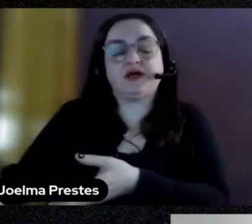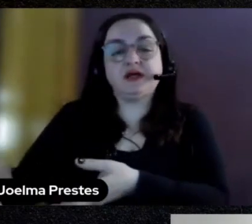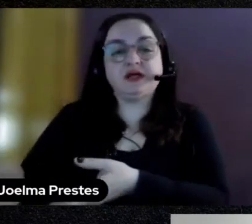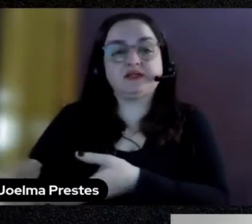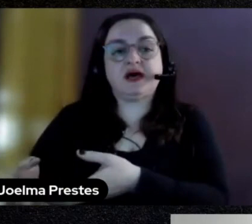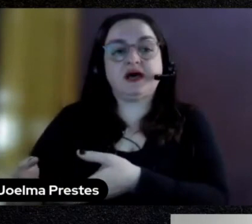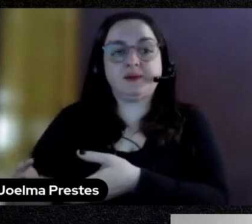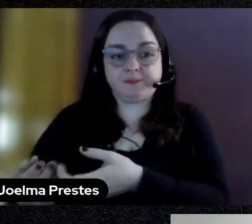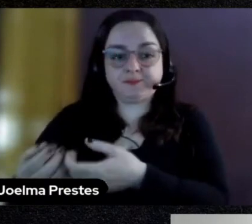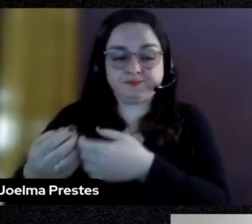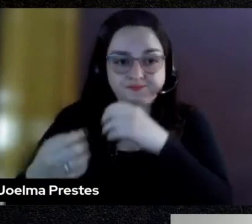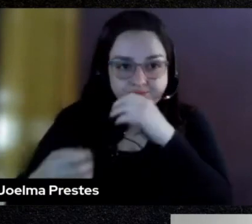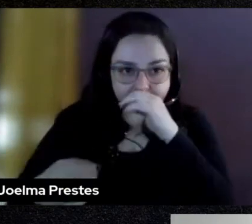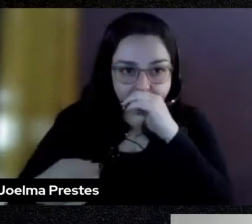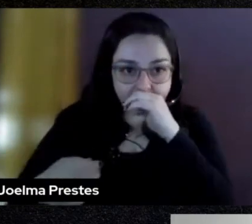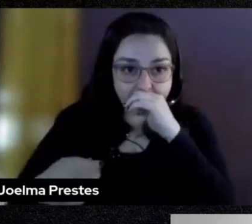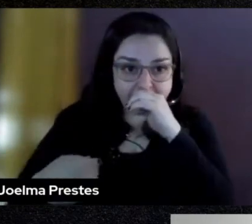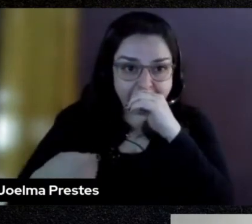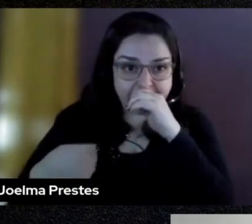independente